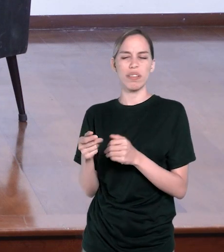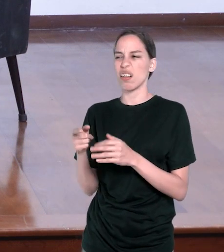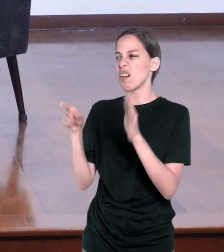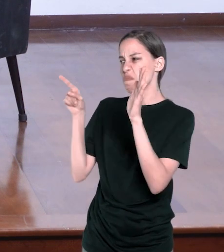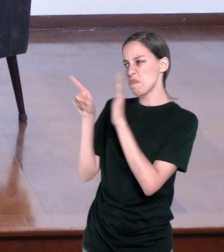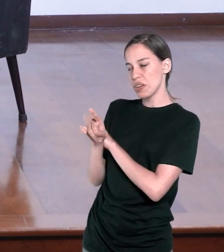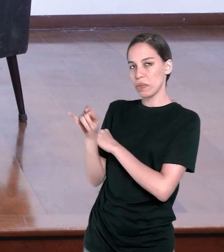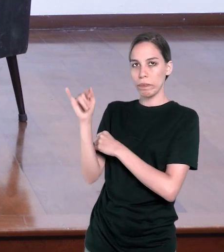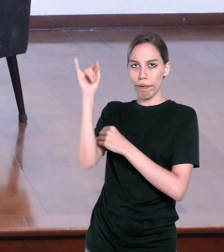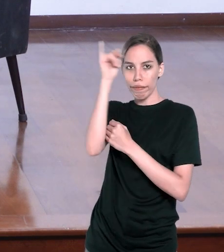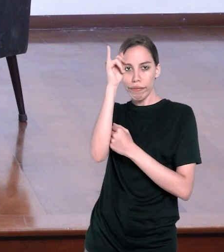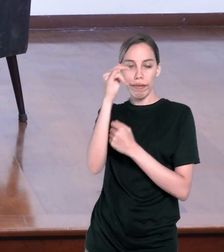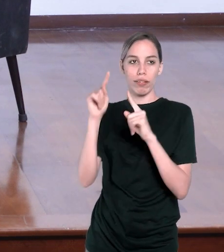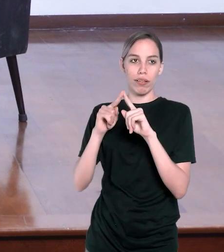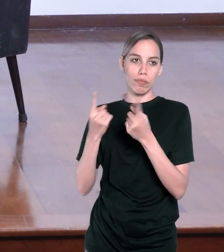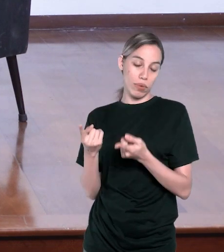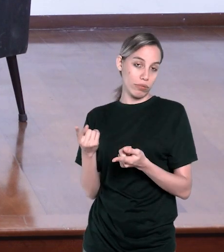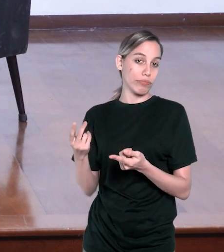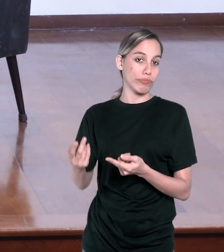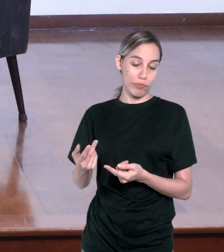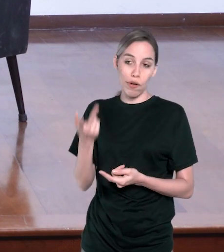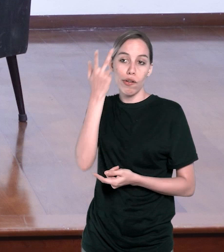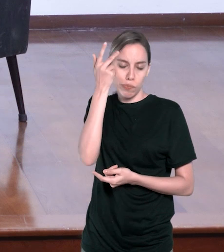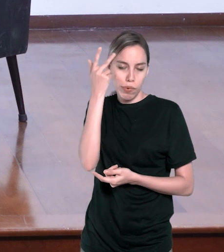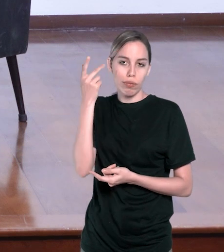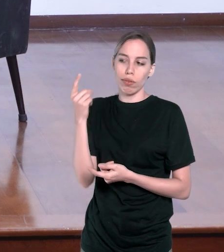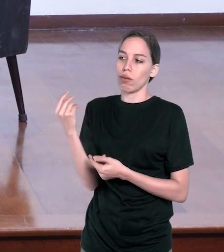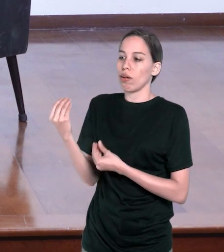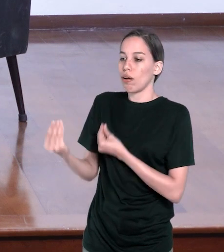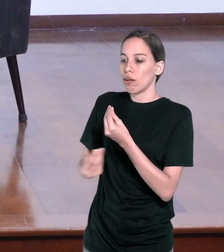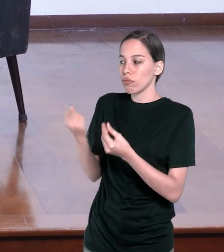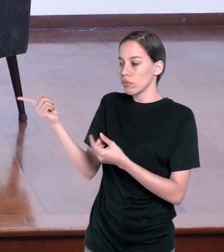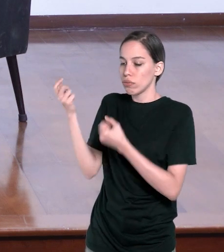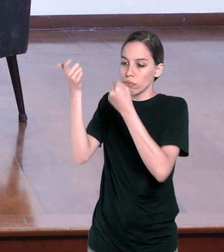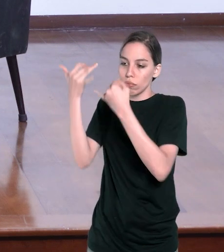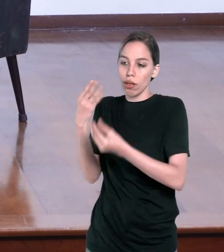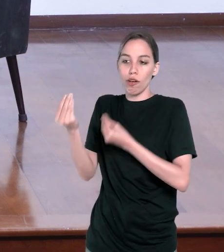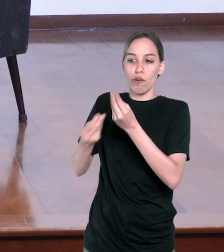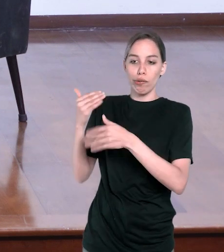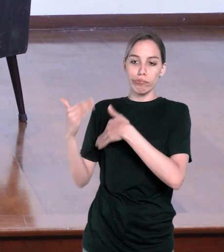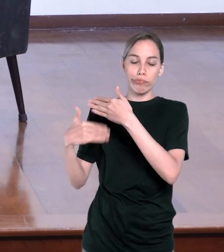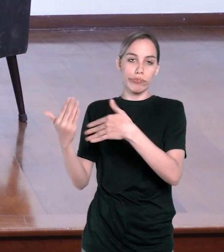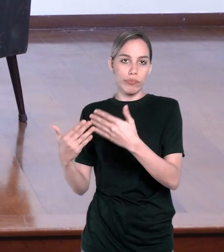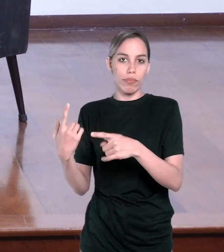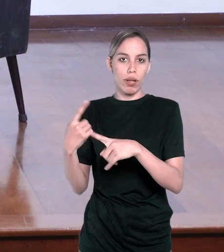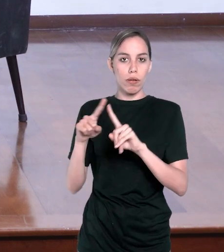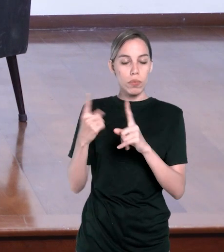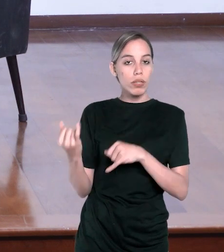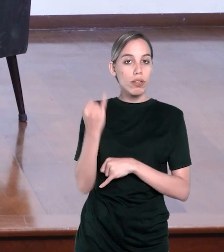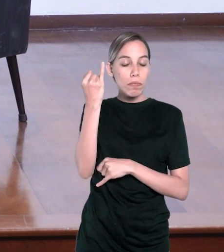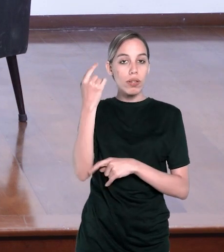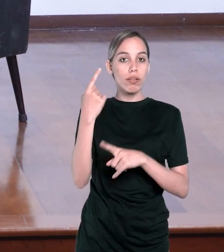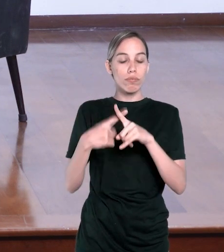mas faz parte, que é como é que começou na literatura, essa coisa toda. Mas é importante para as pessoas que estão aí assistindo no